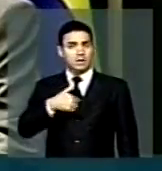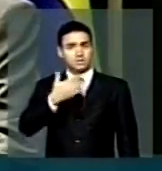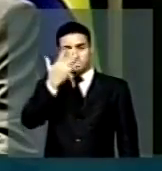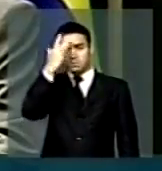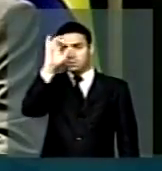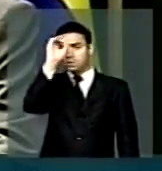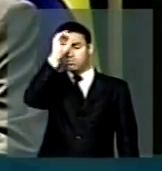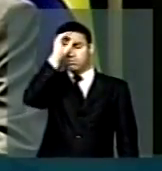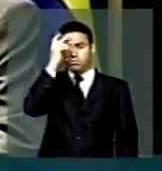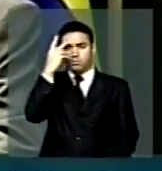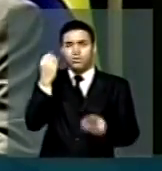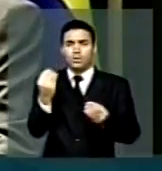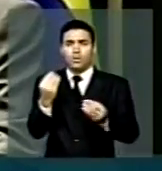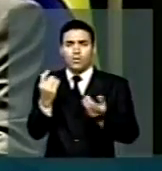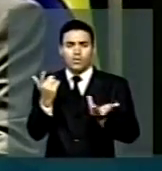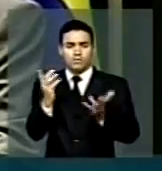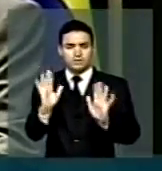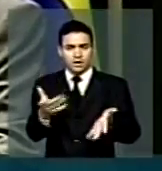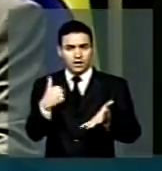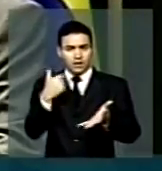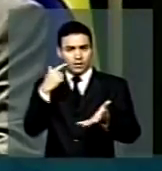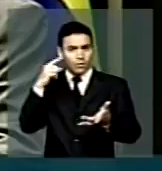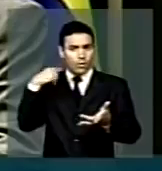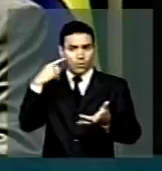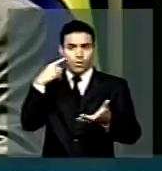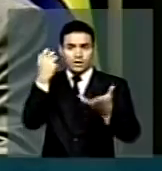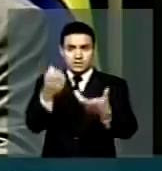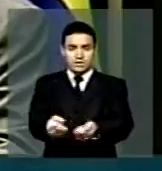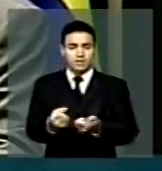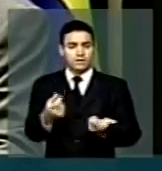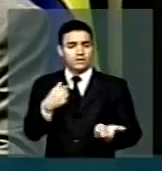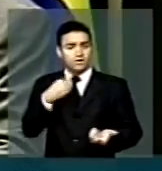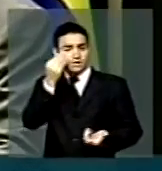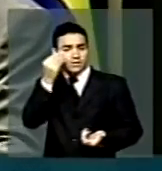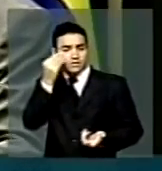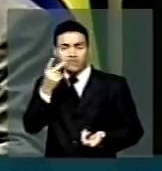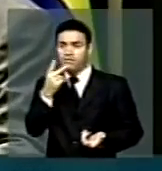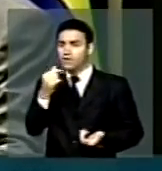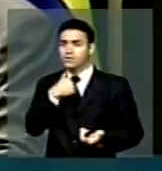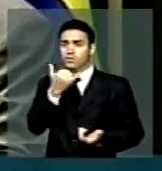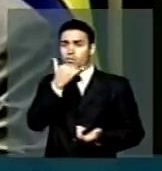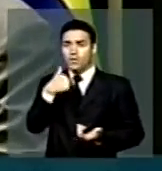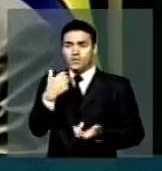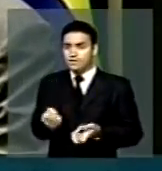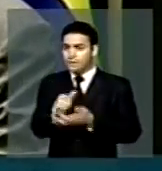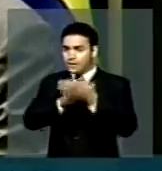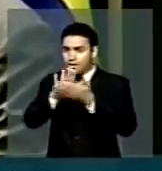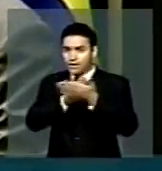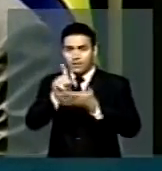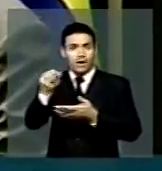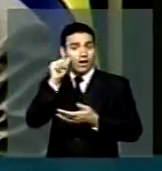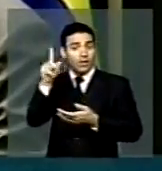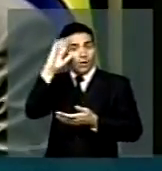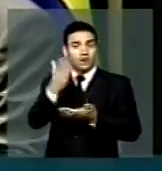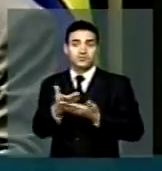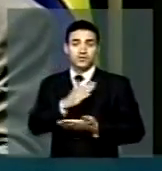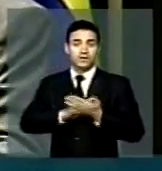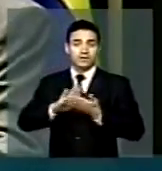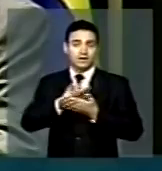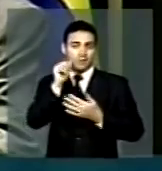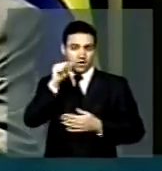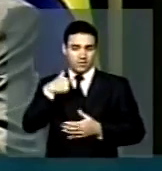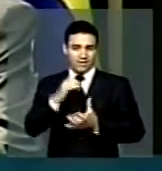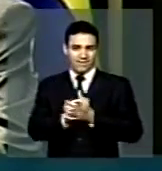por quê e como é que eu tinha sido louco de aceitar. Eu ainda tentei dizer que não tinha aceitado nada, ela não acreditou, até que mais